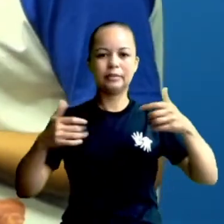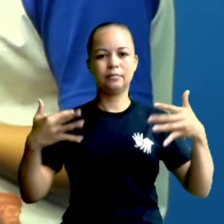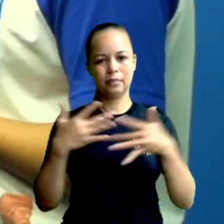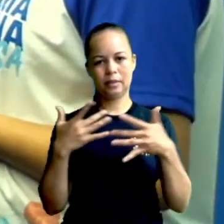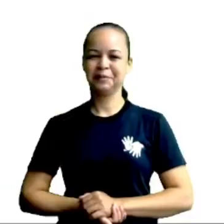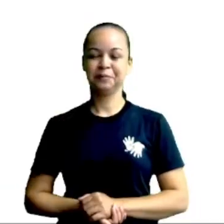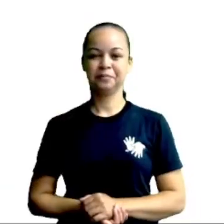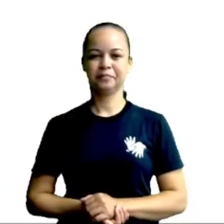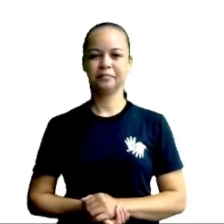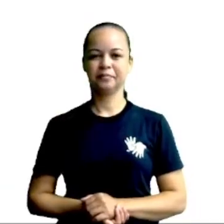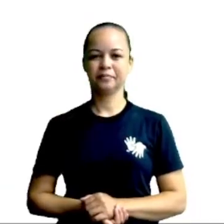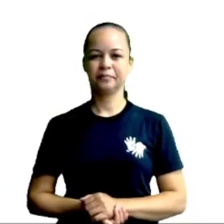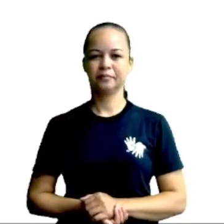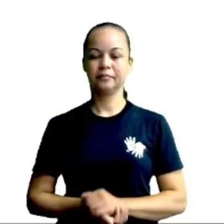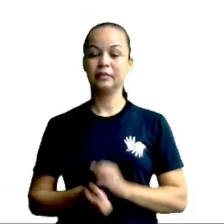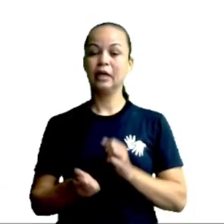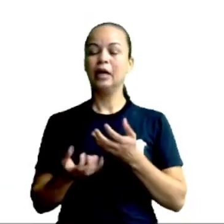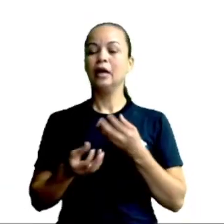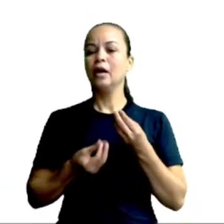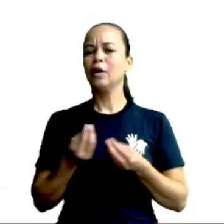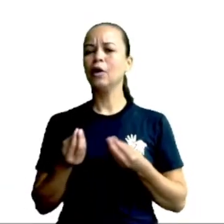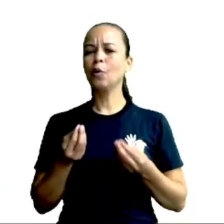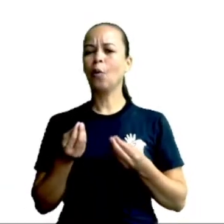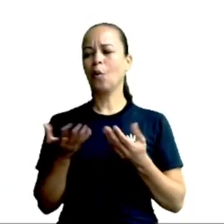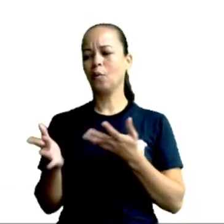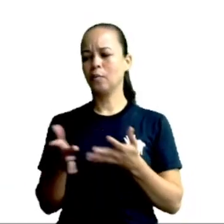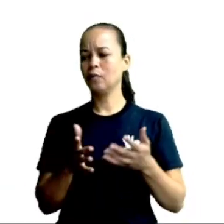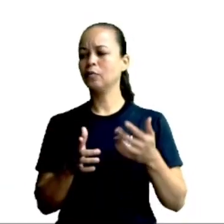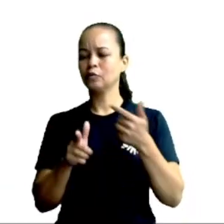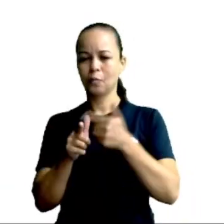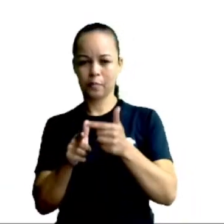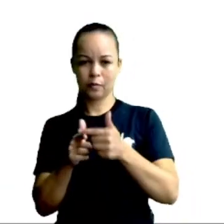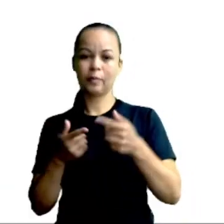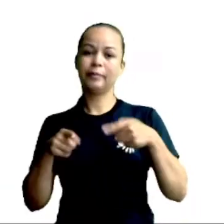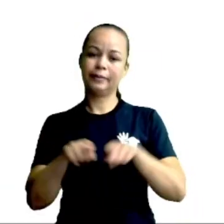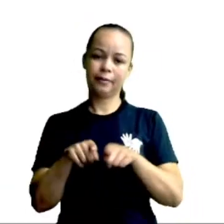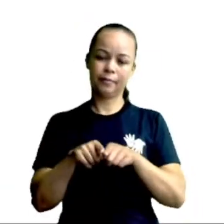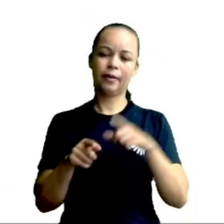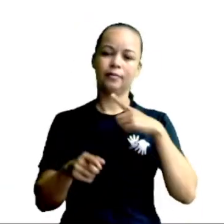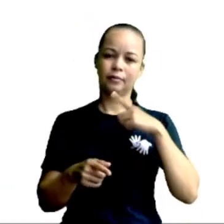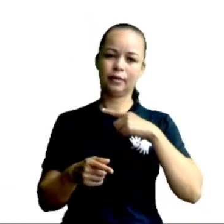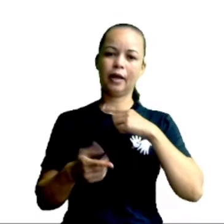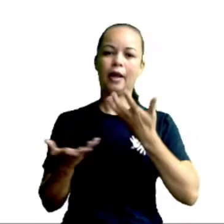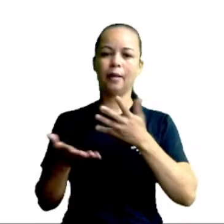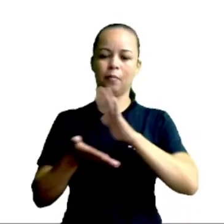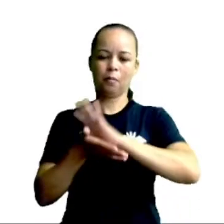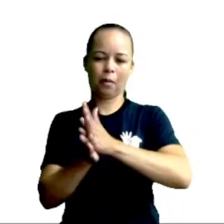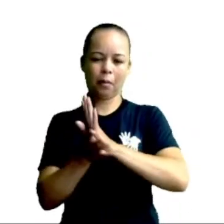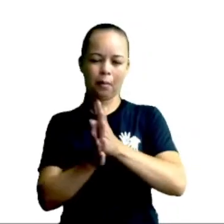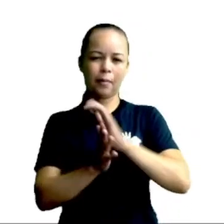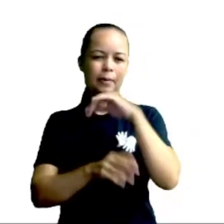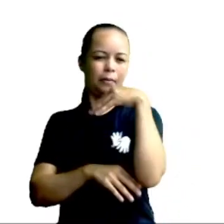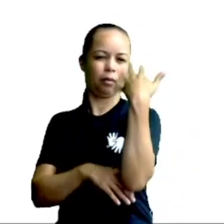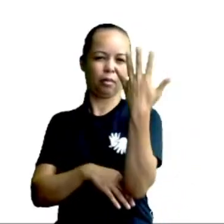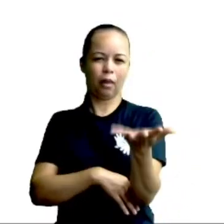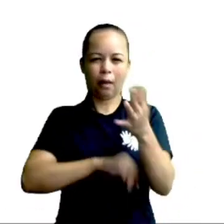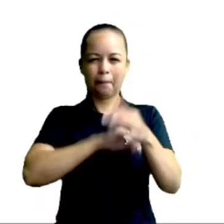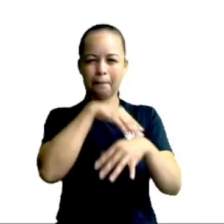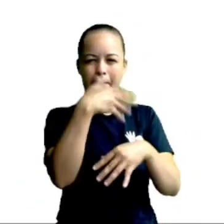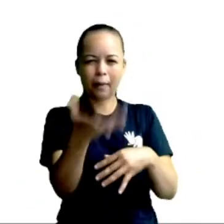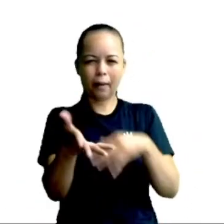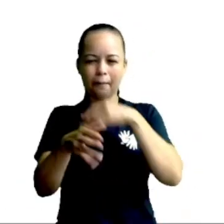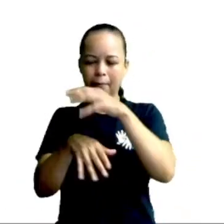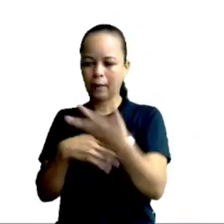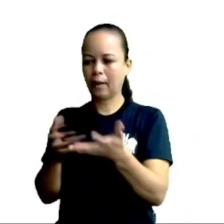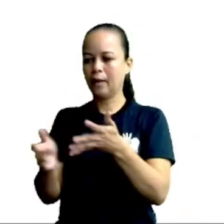né. E como consequências nós temos a questão do desflorestamento, a desertificação e a erosão do